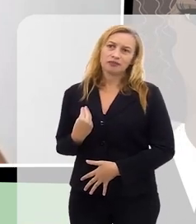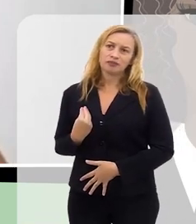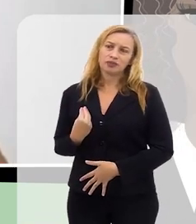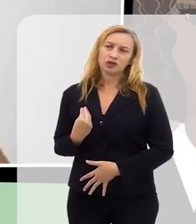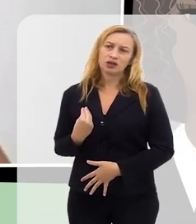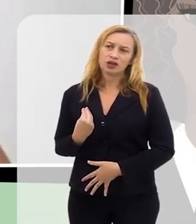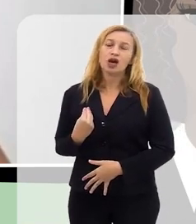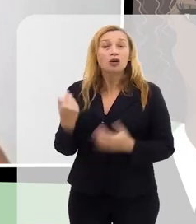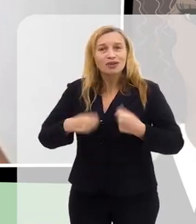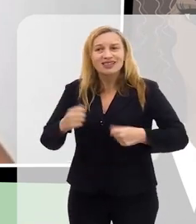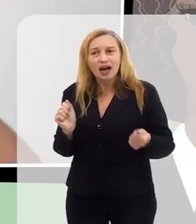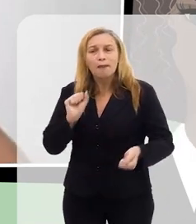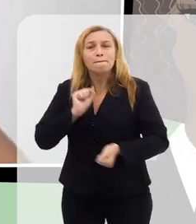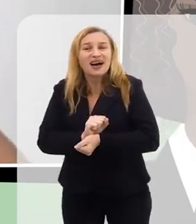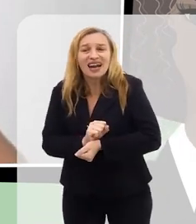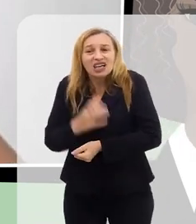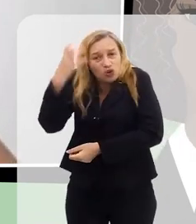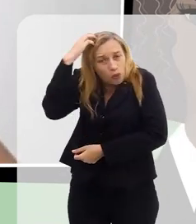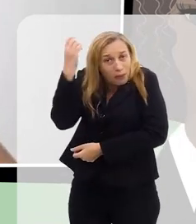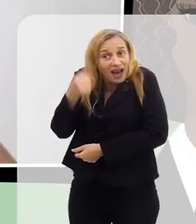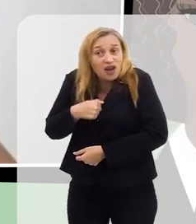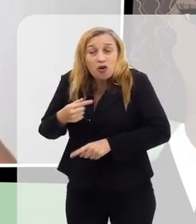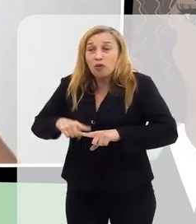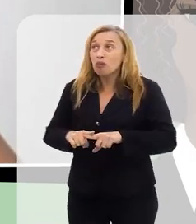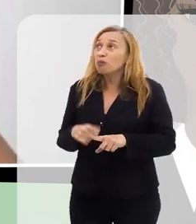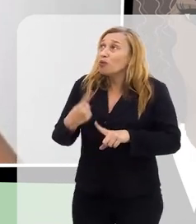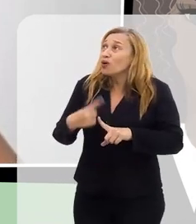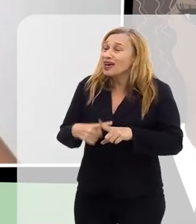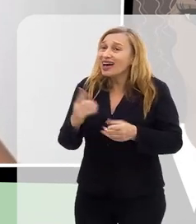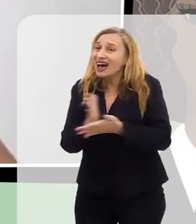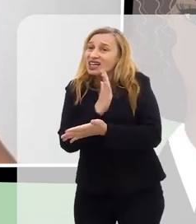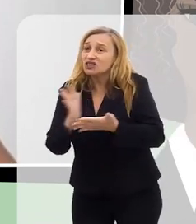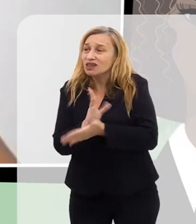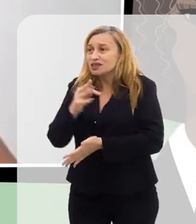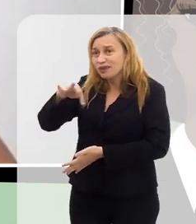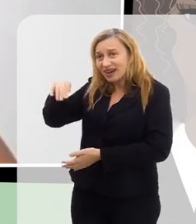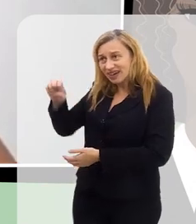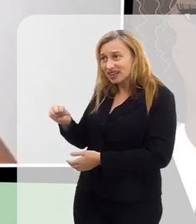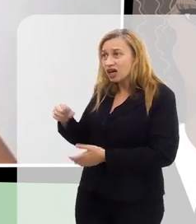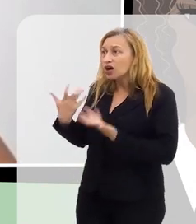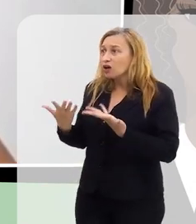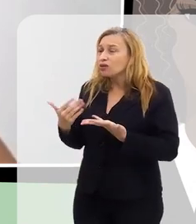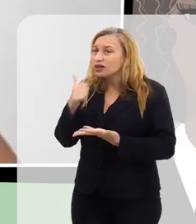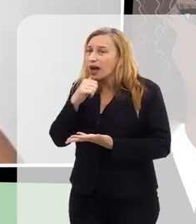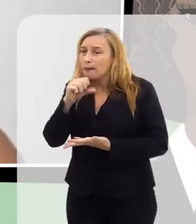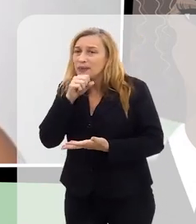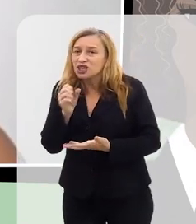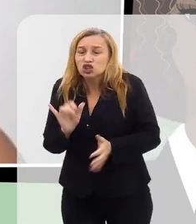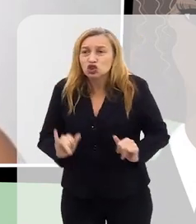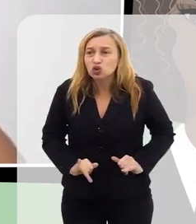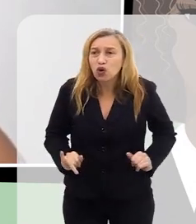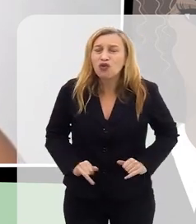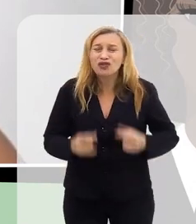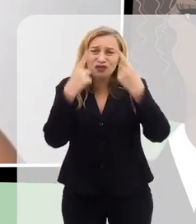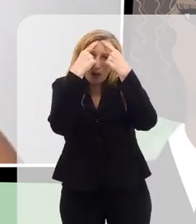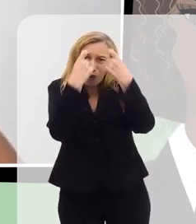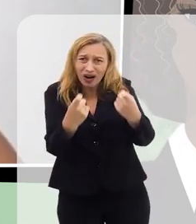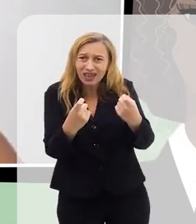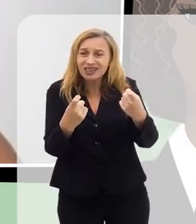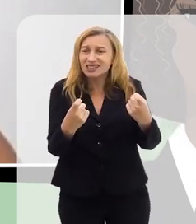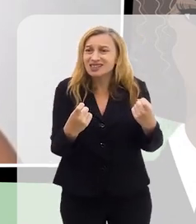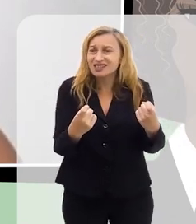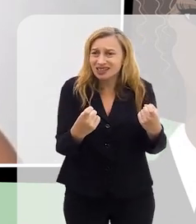conosco, né? Eu precisava parar de me culpar, porque na grande maioria das vezes, Marieta, quando as mães sofrem algum tipo